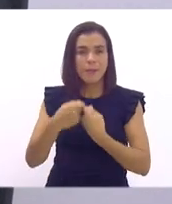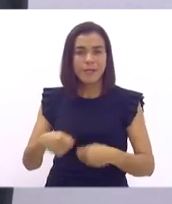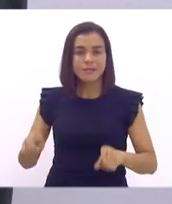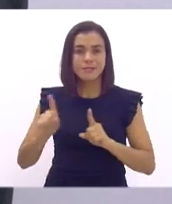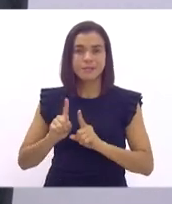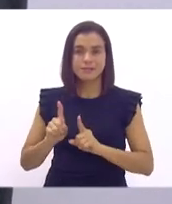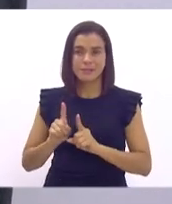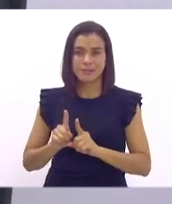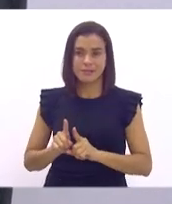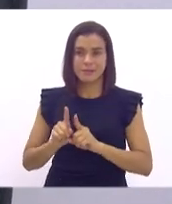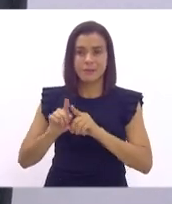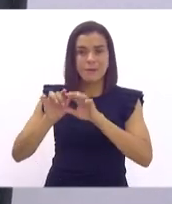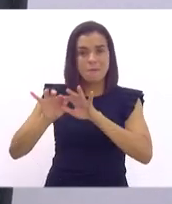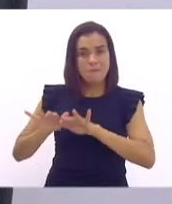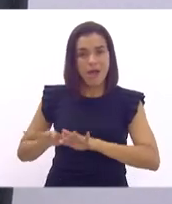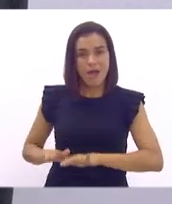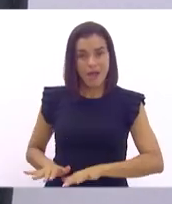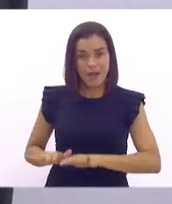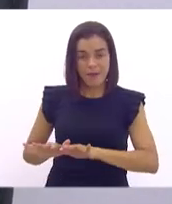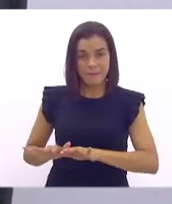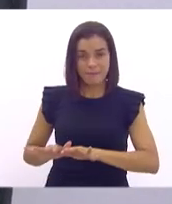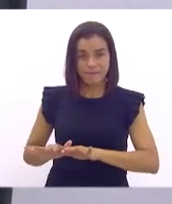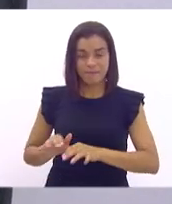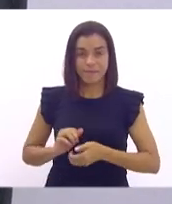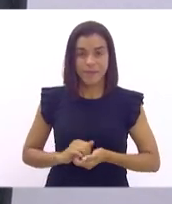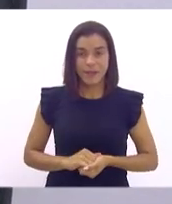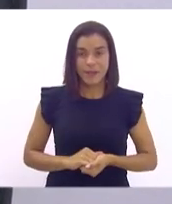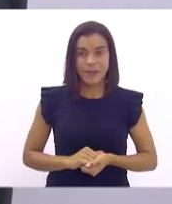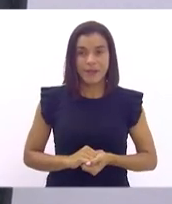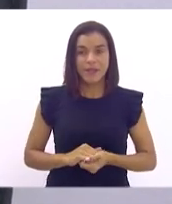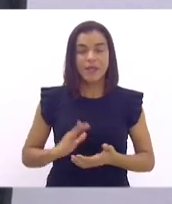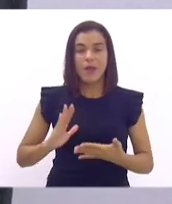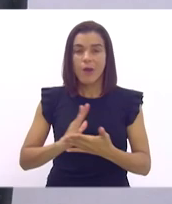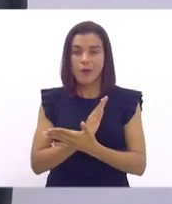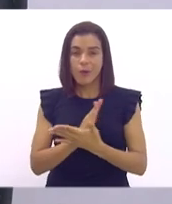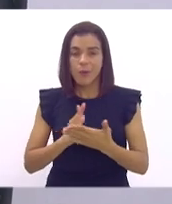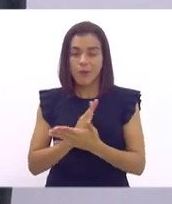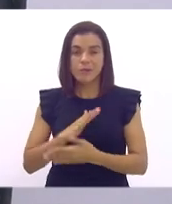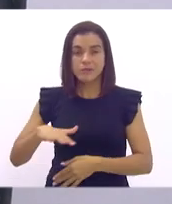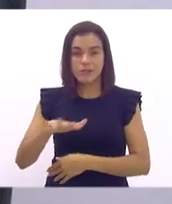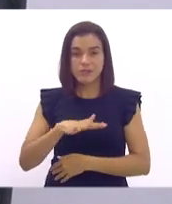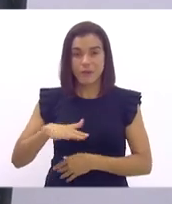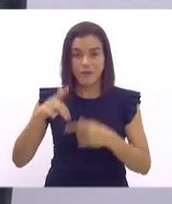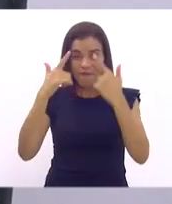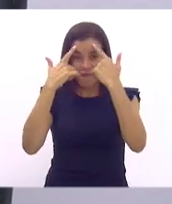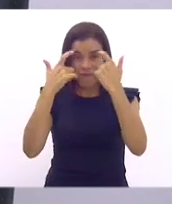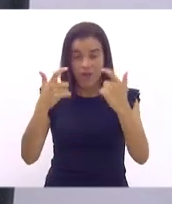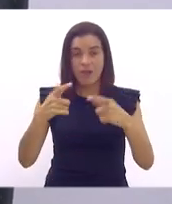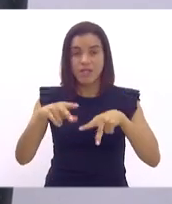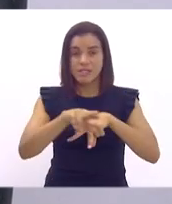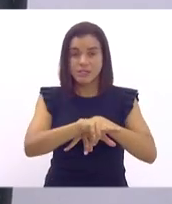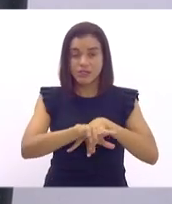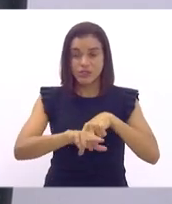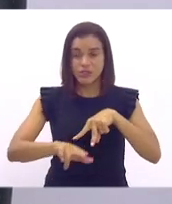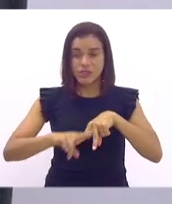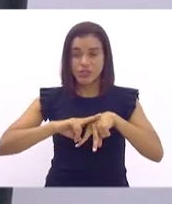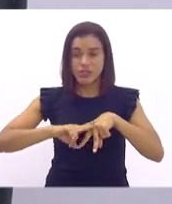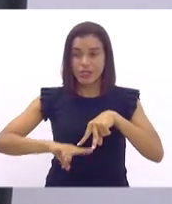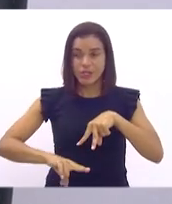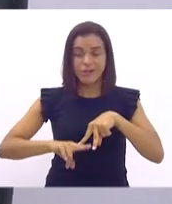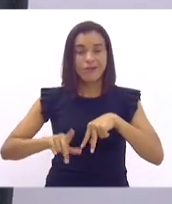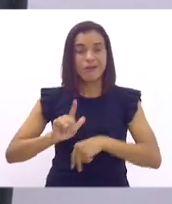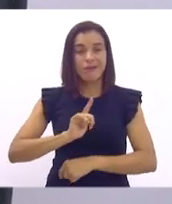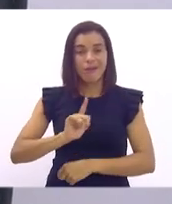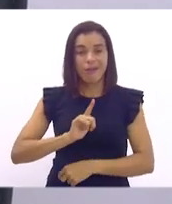um registro de ocorrência preliminar. Então, nos casos da violência de gênero que acontece no mundo